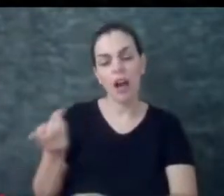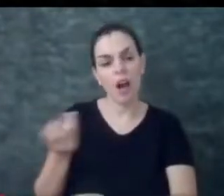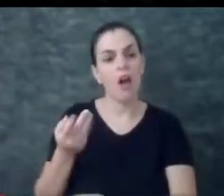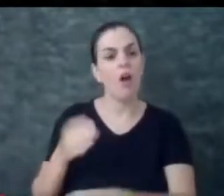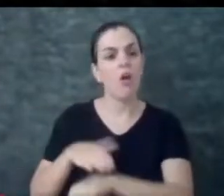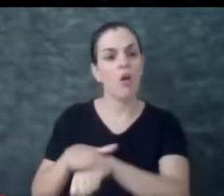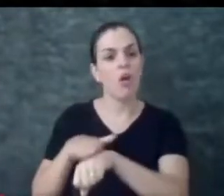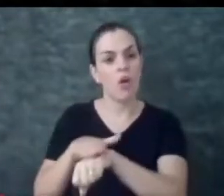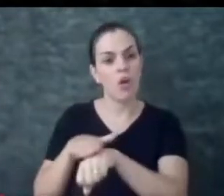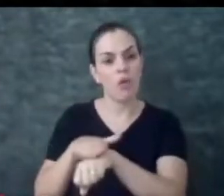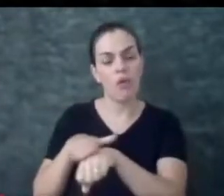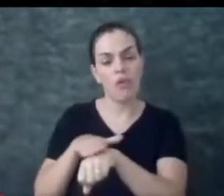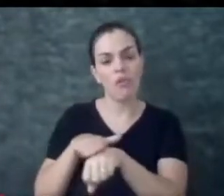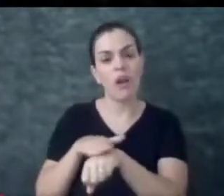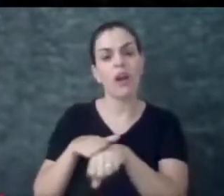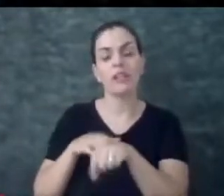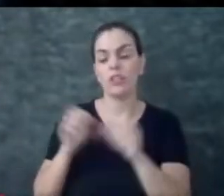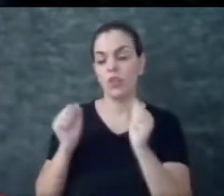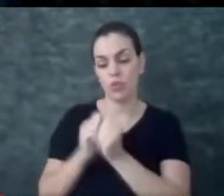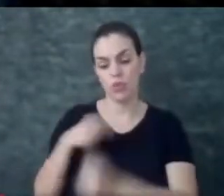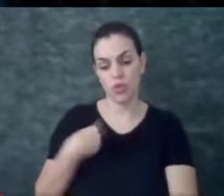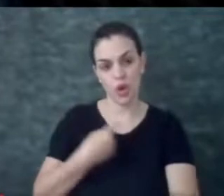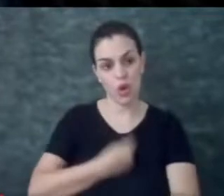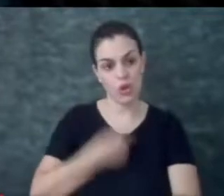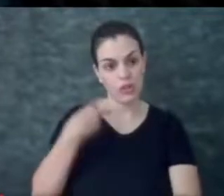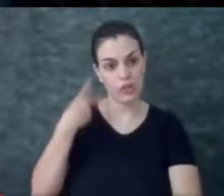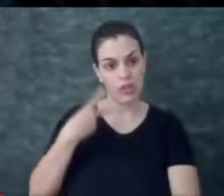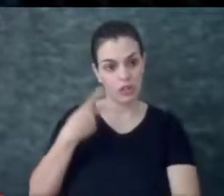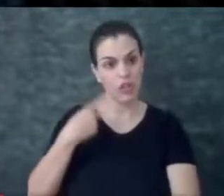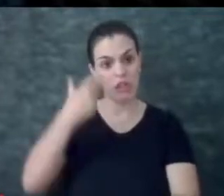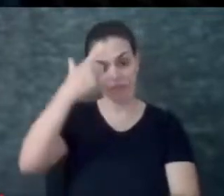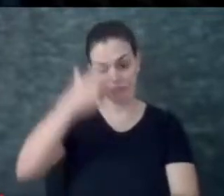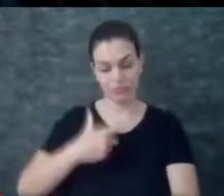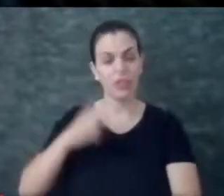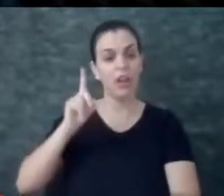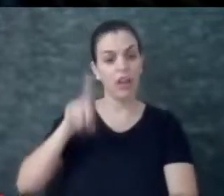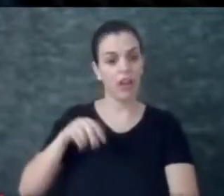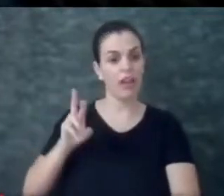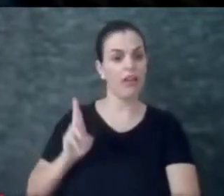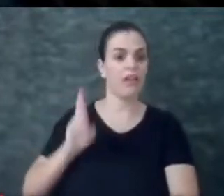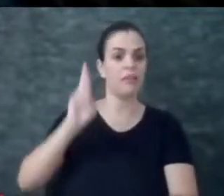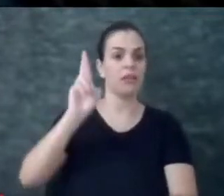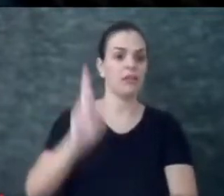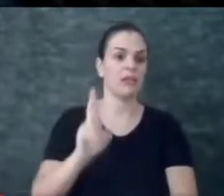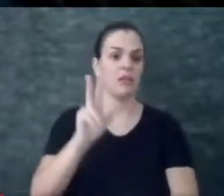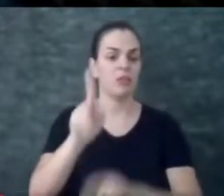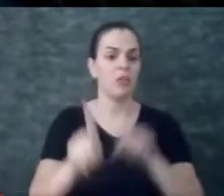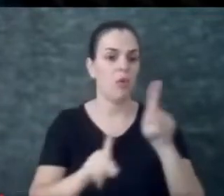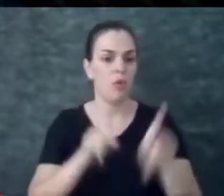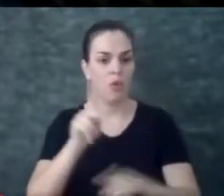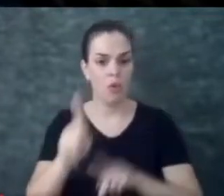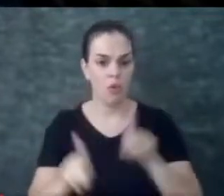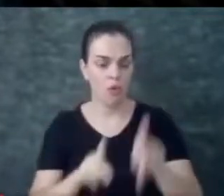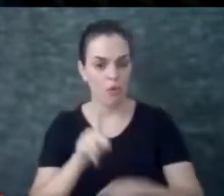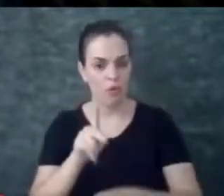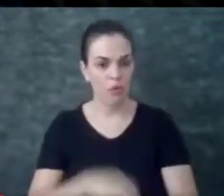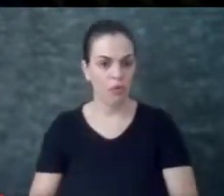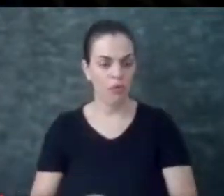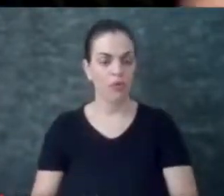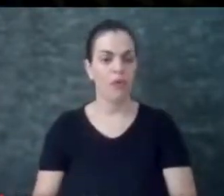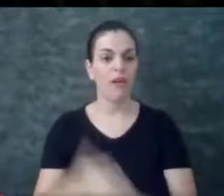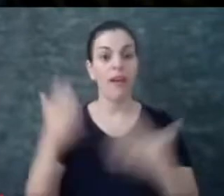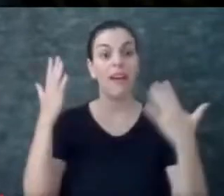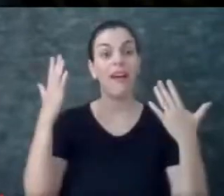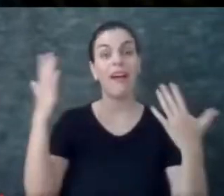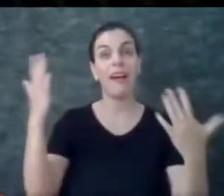os os vereadores que representam a população da cidade nós aqui somos graças ao pluralismo